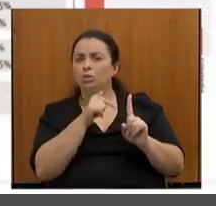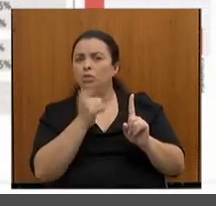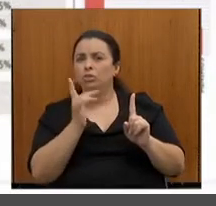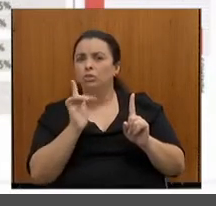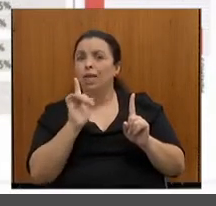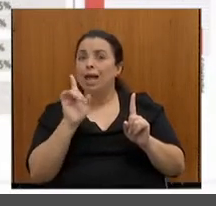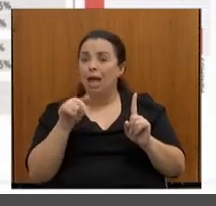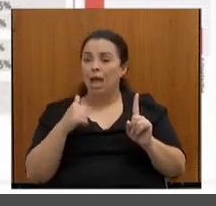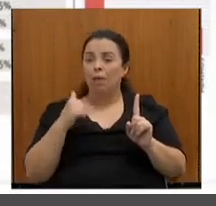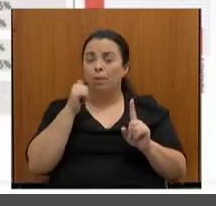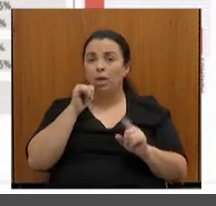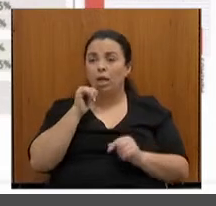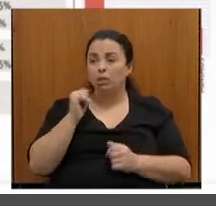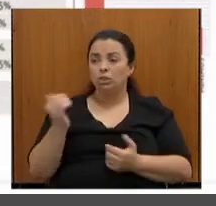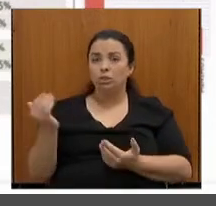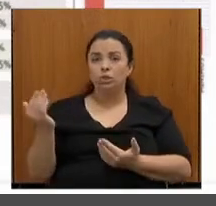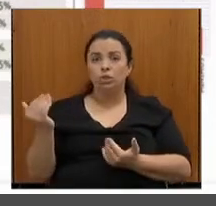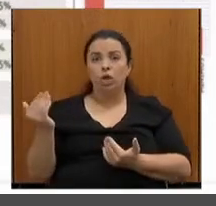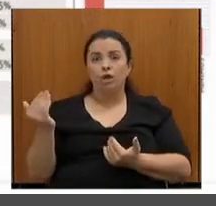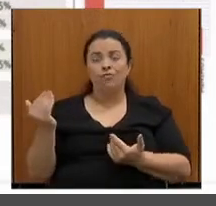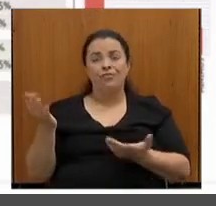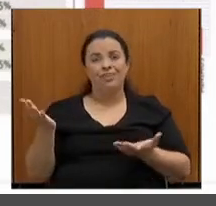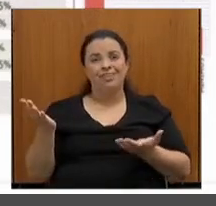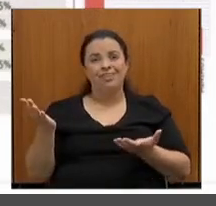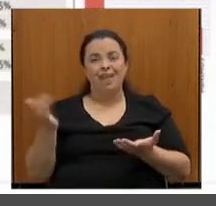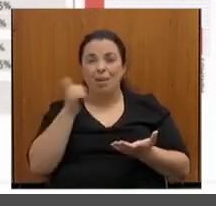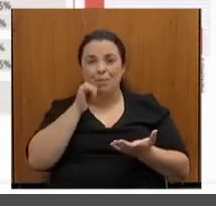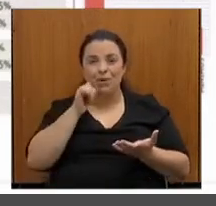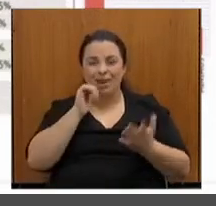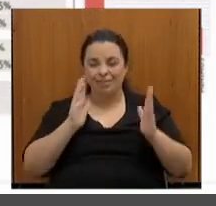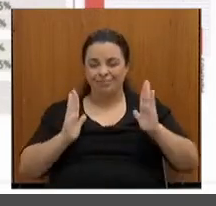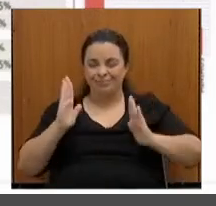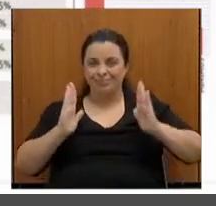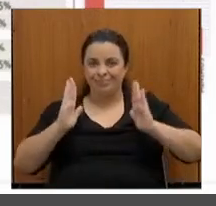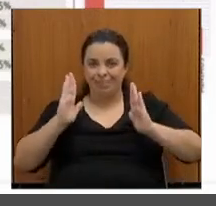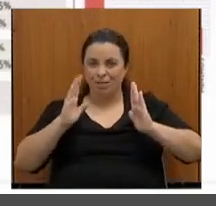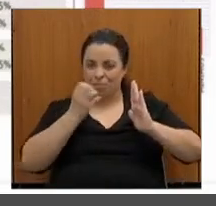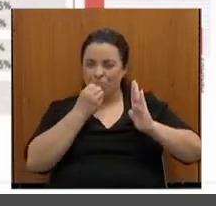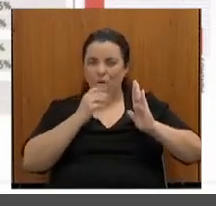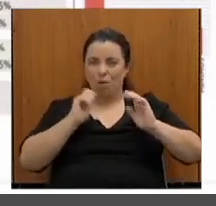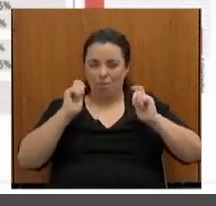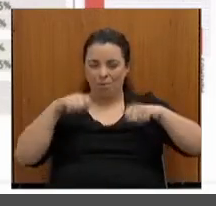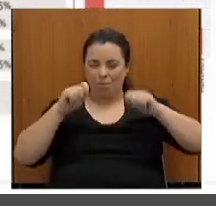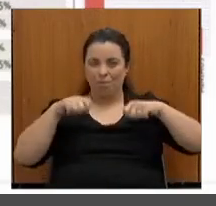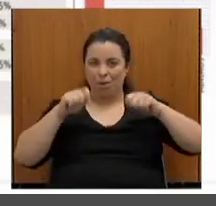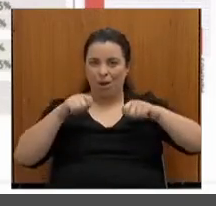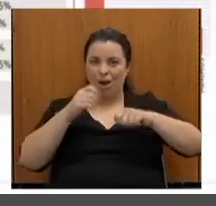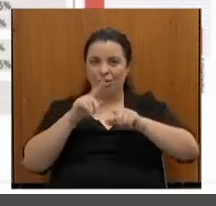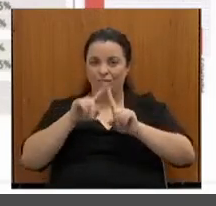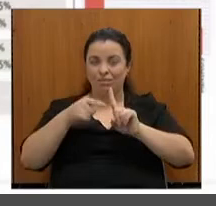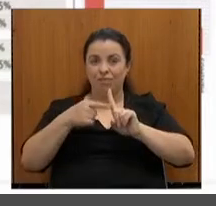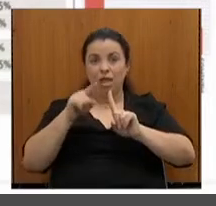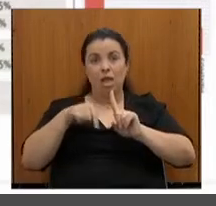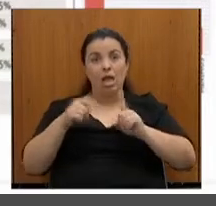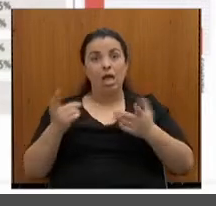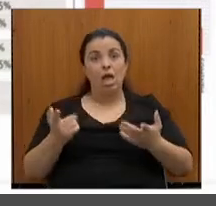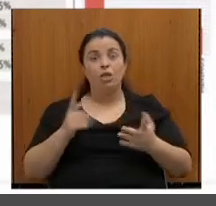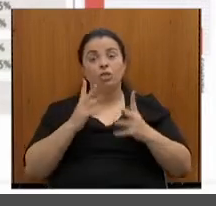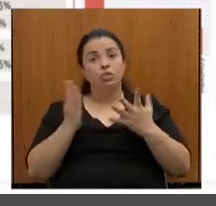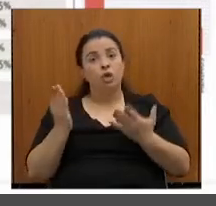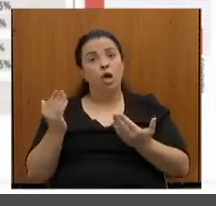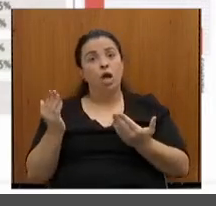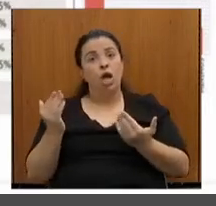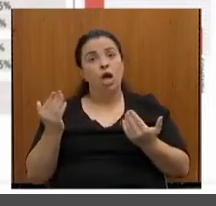jovens. Uma mulher em idade fértil é uma mulher jovem, com potencial. E mais do que isso, na